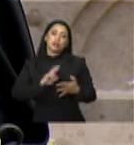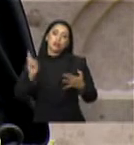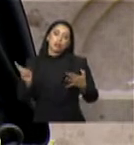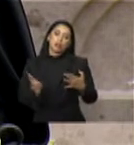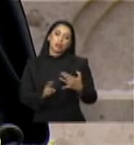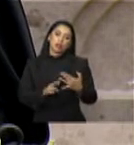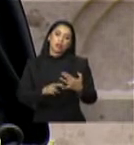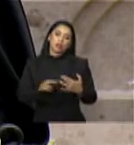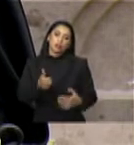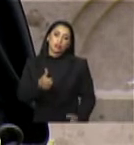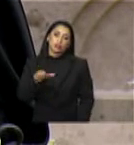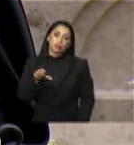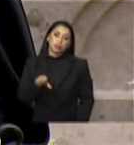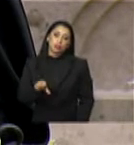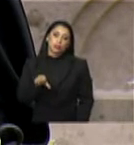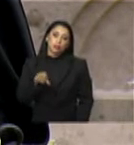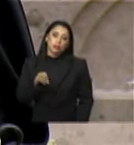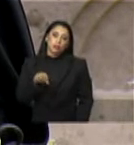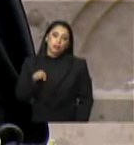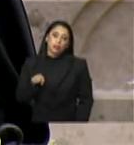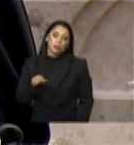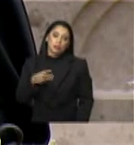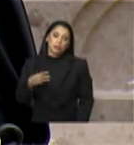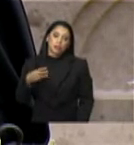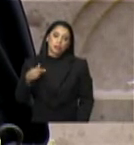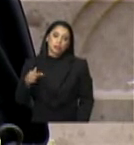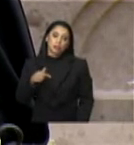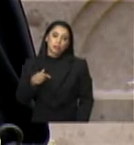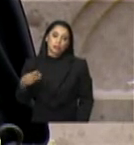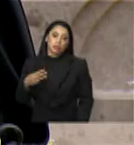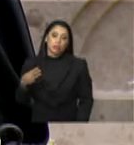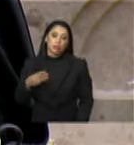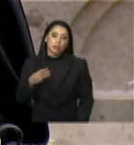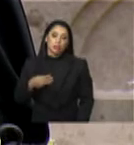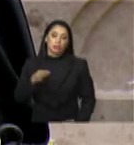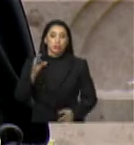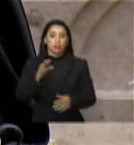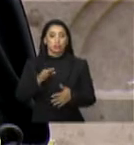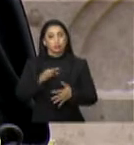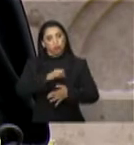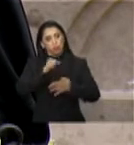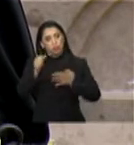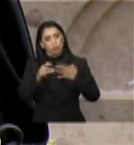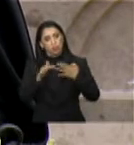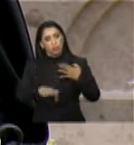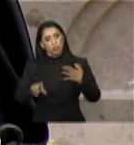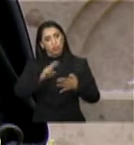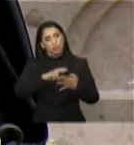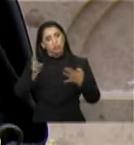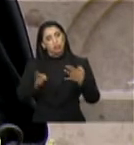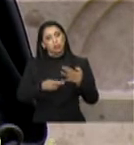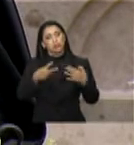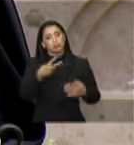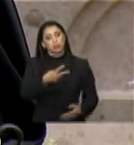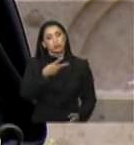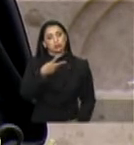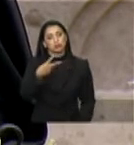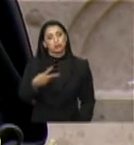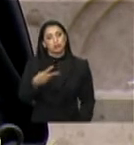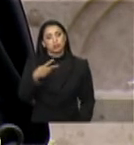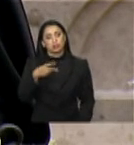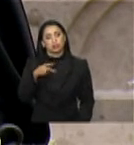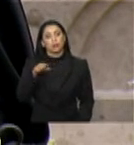extraordinário 190.363 com jurisprudência aplicada no recursos extraordinário 225